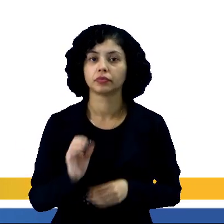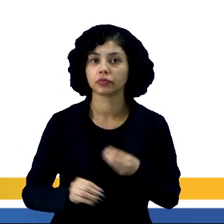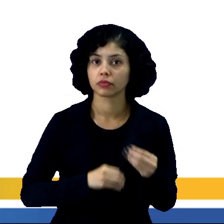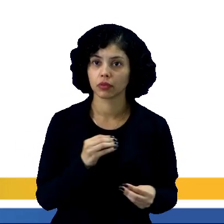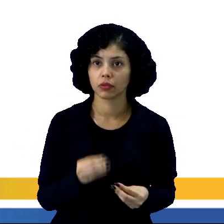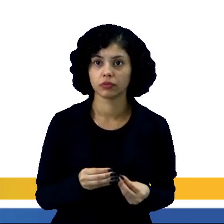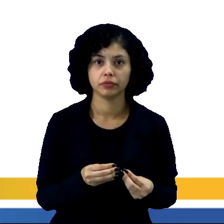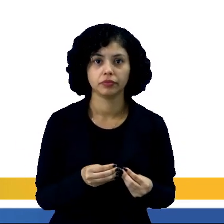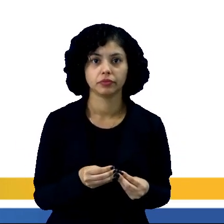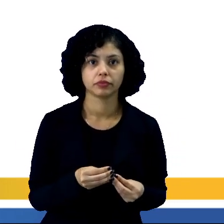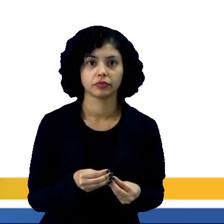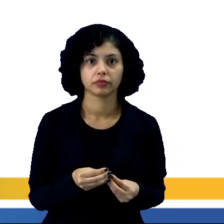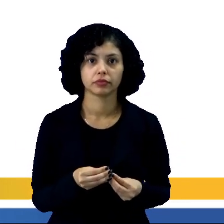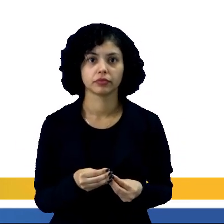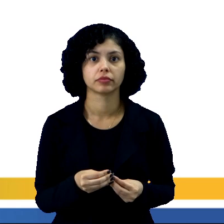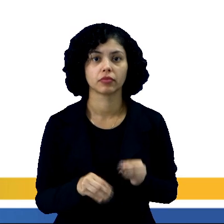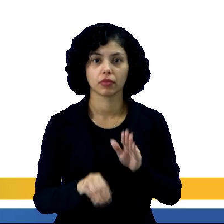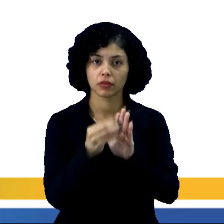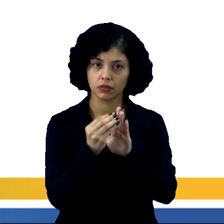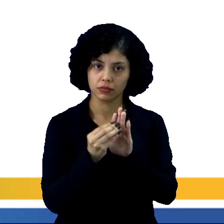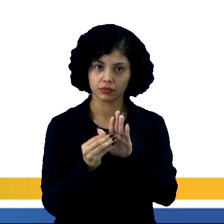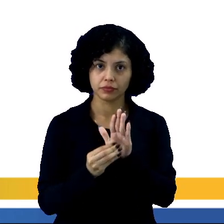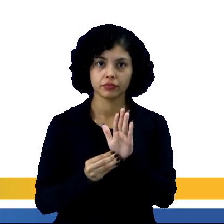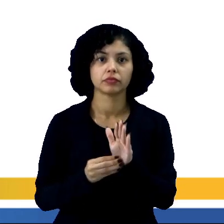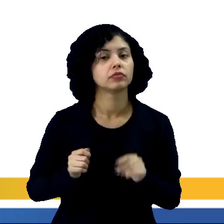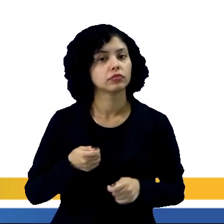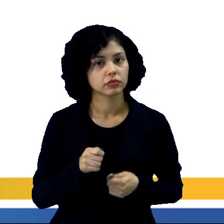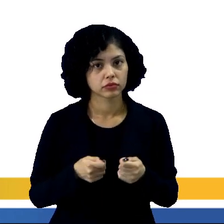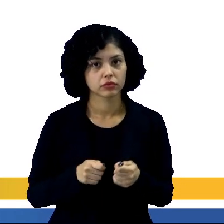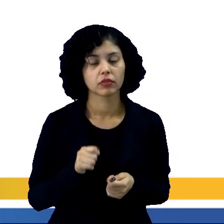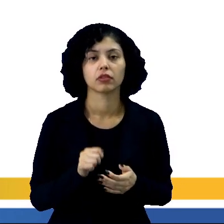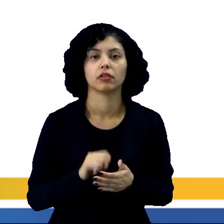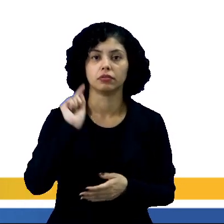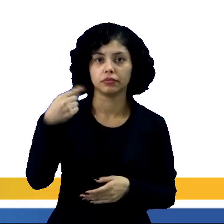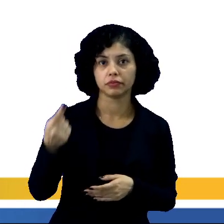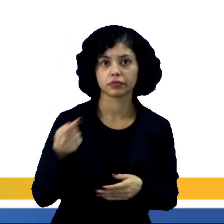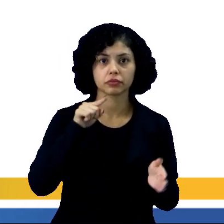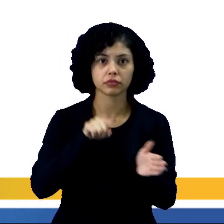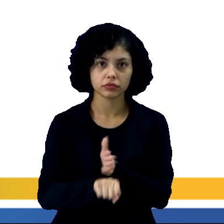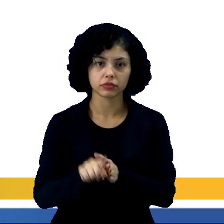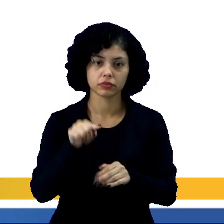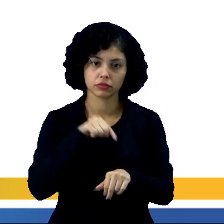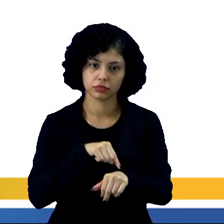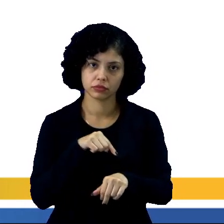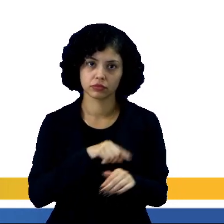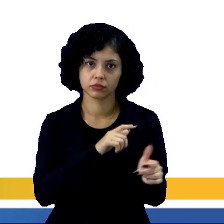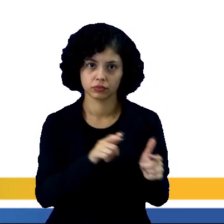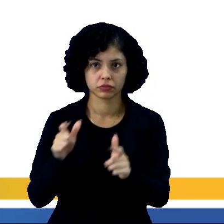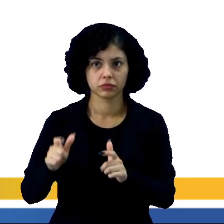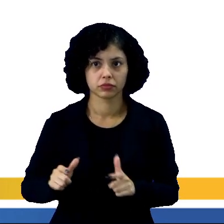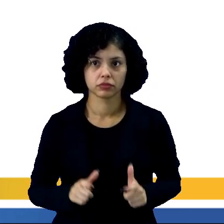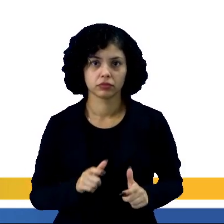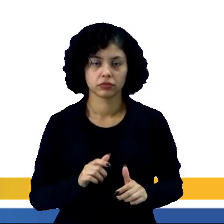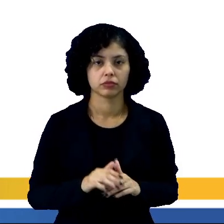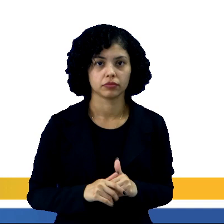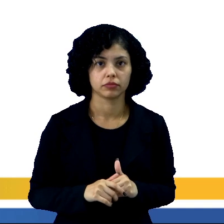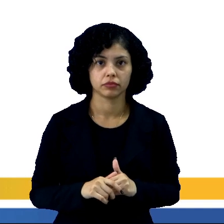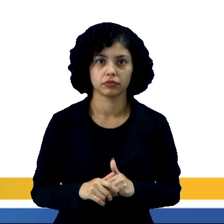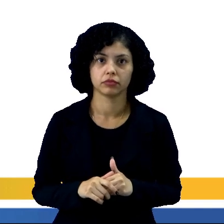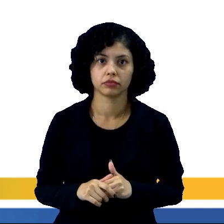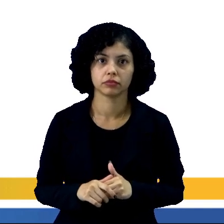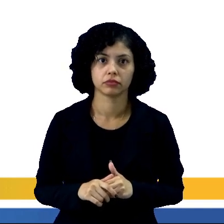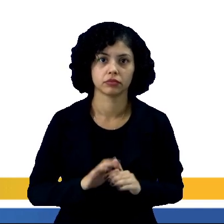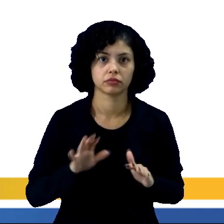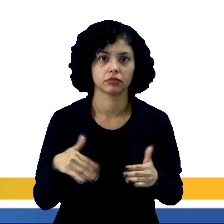tanto como fator predominante para aquela questão de tempo de ambiente, né?